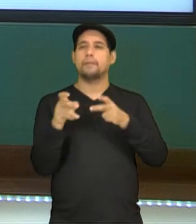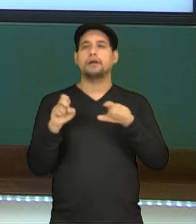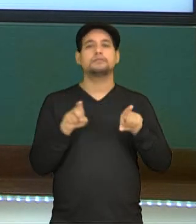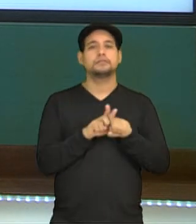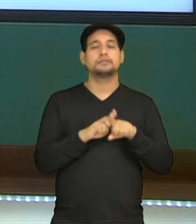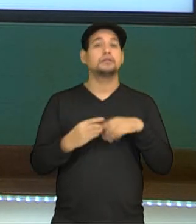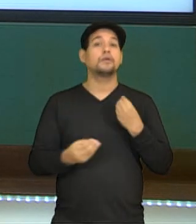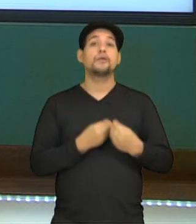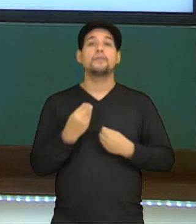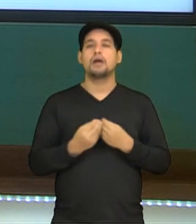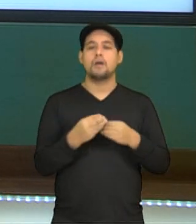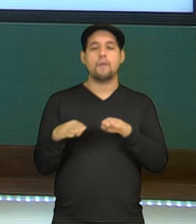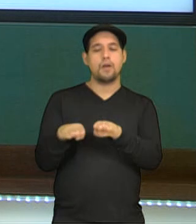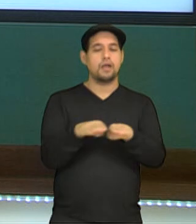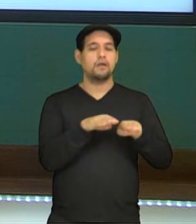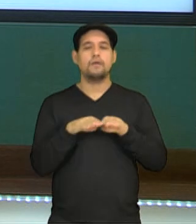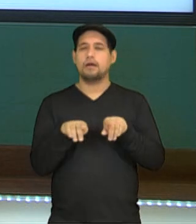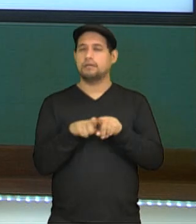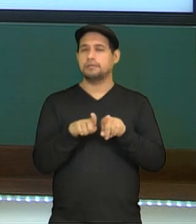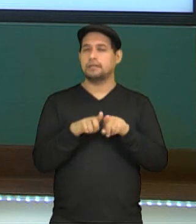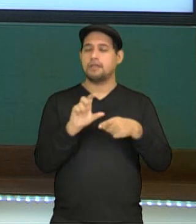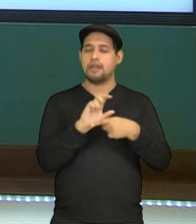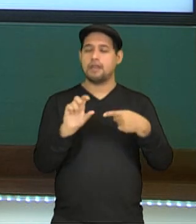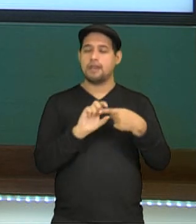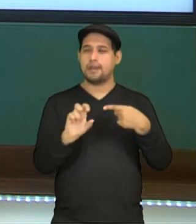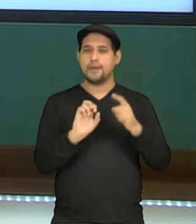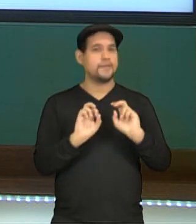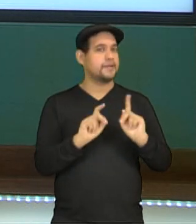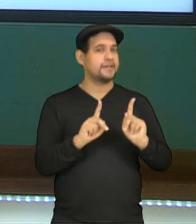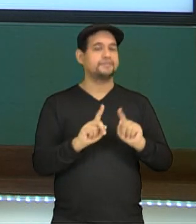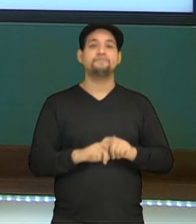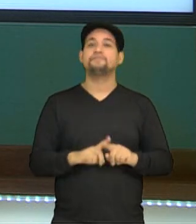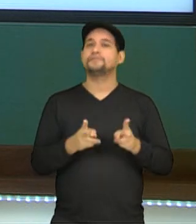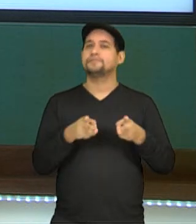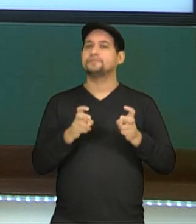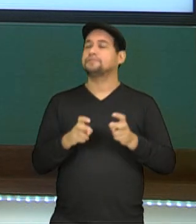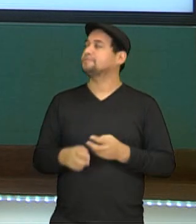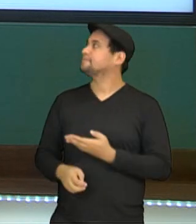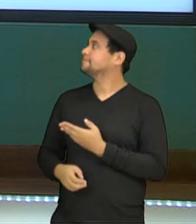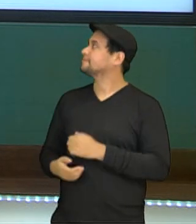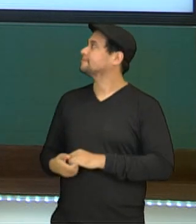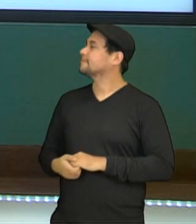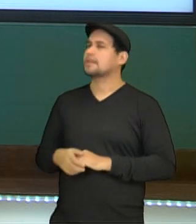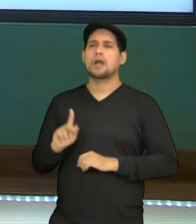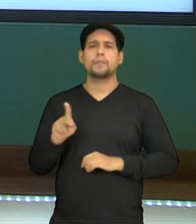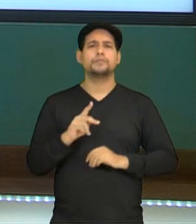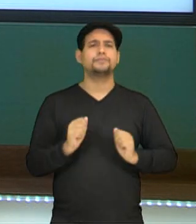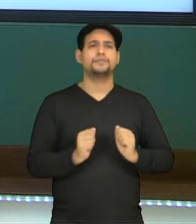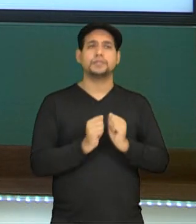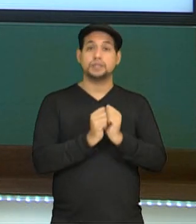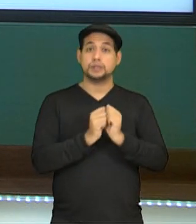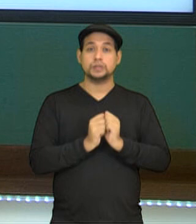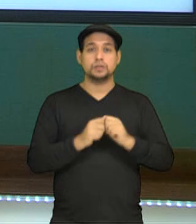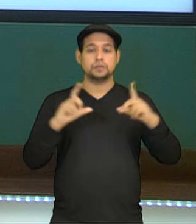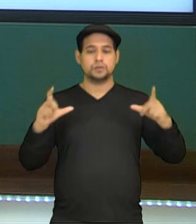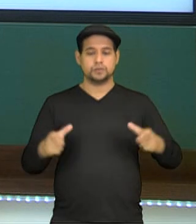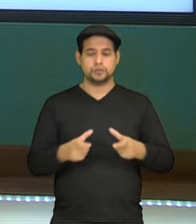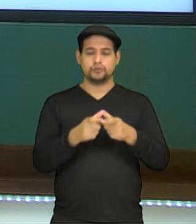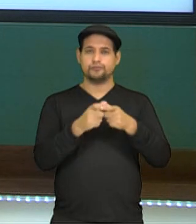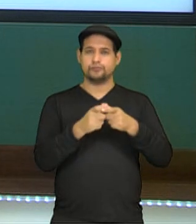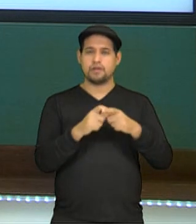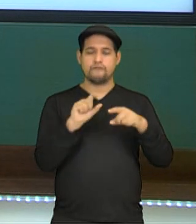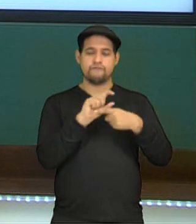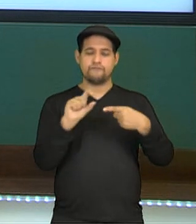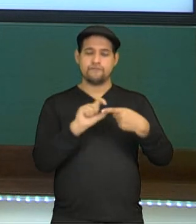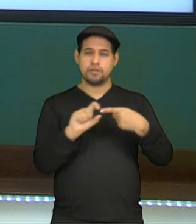identificar uma equivalência aí entre essas frações, tá bom? Então olha lá. Observa aqui com a professora. Reduz as frações a seguir ali